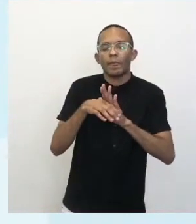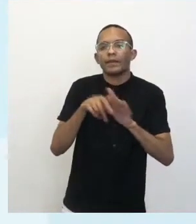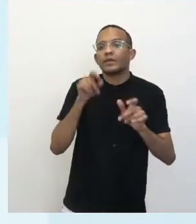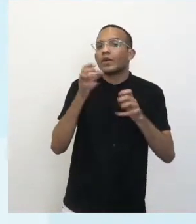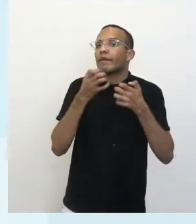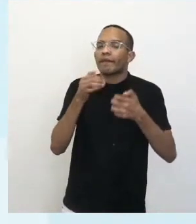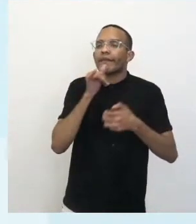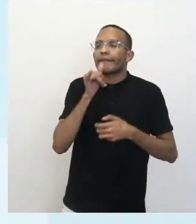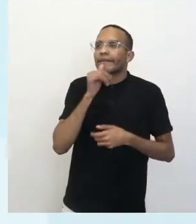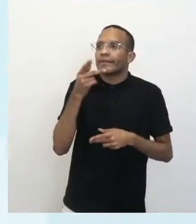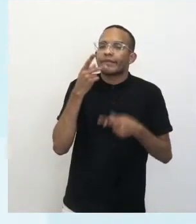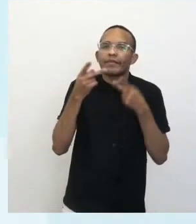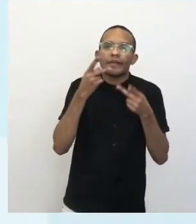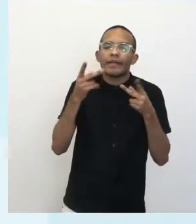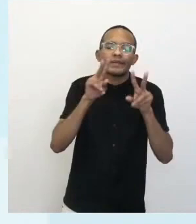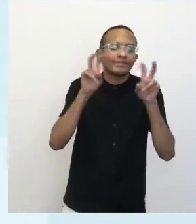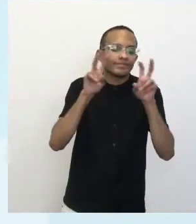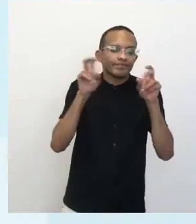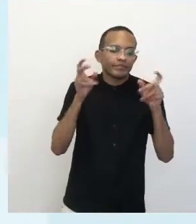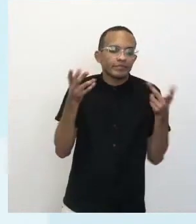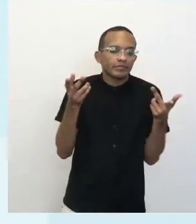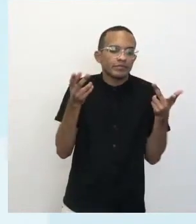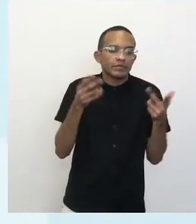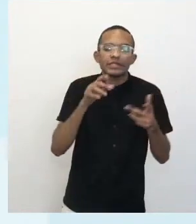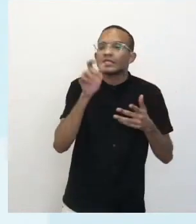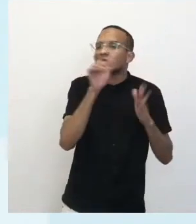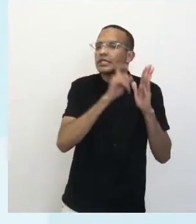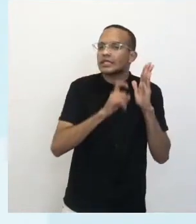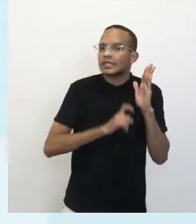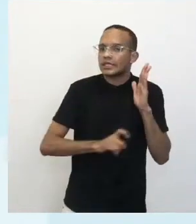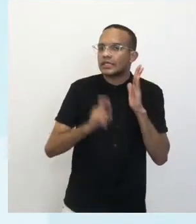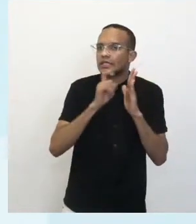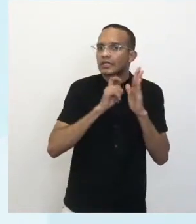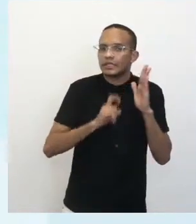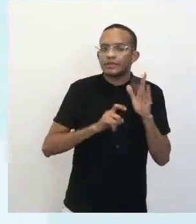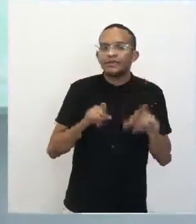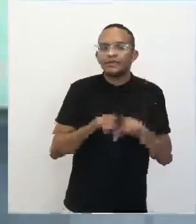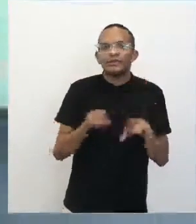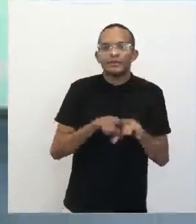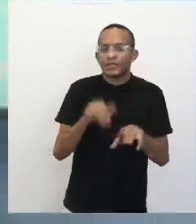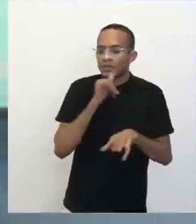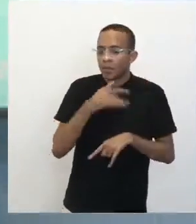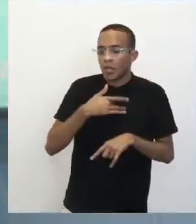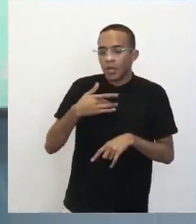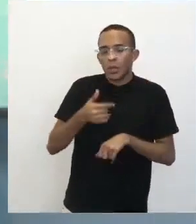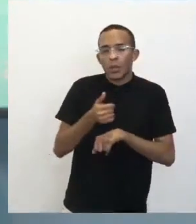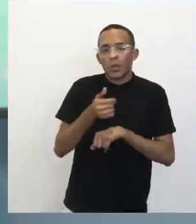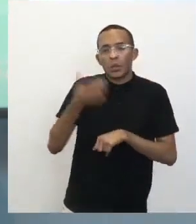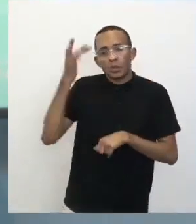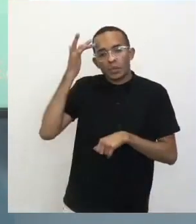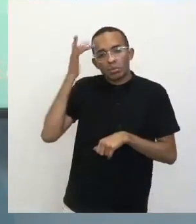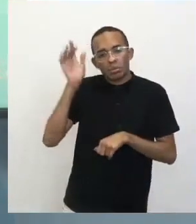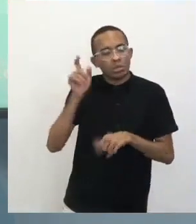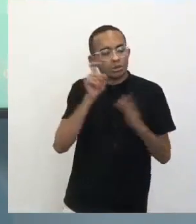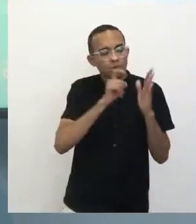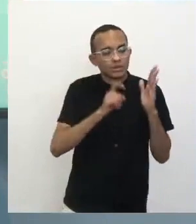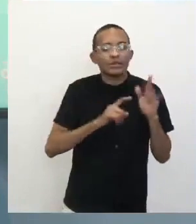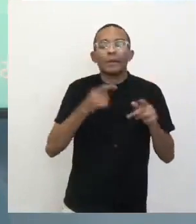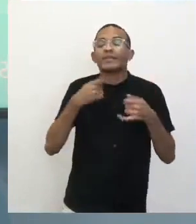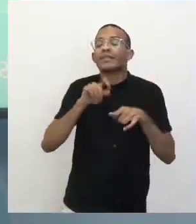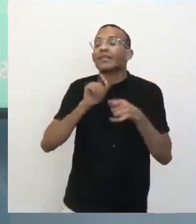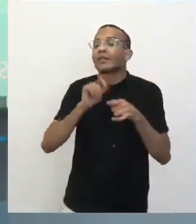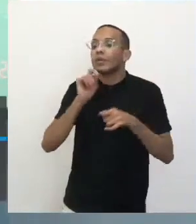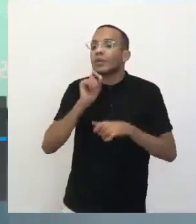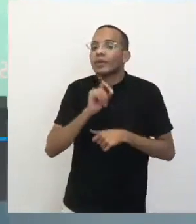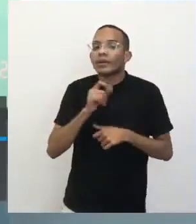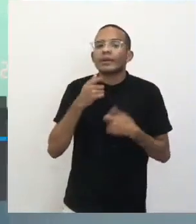eu quero falar muito sobre, vamos supor, um tema como o grafite. Vamos supor que eu não domine muito o grafite. Eu vou ter que fazer o quê?